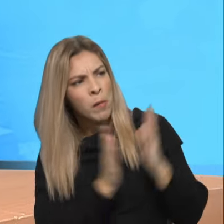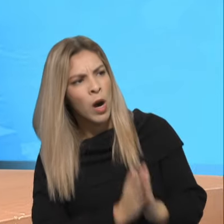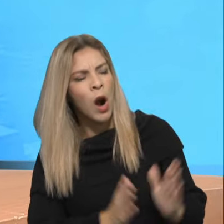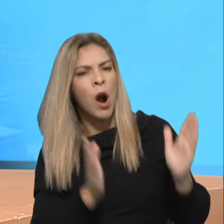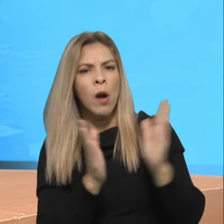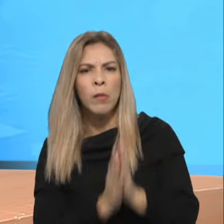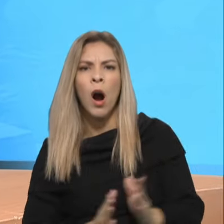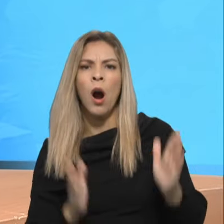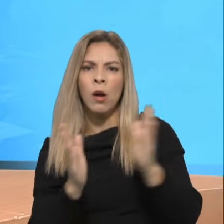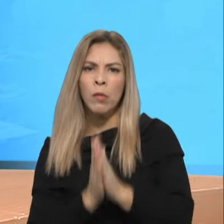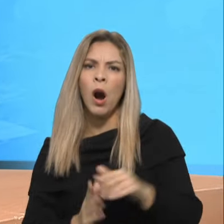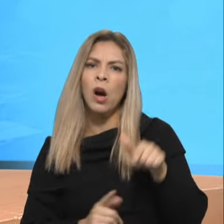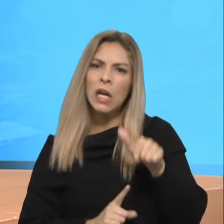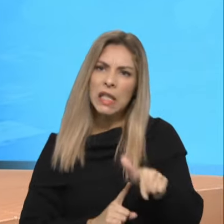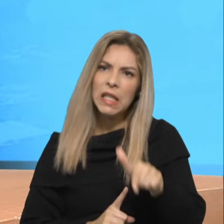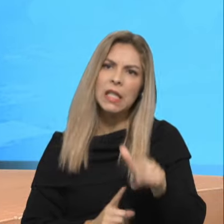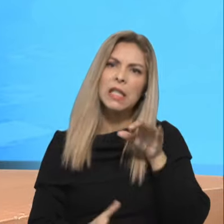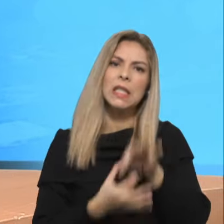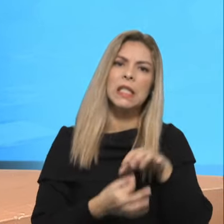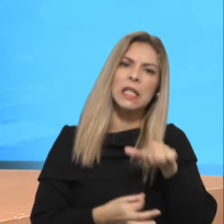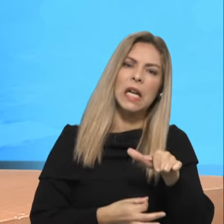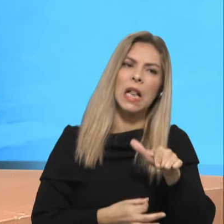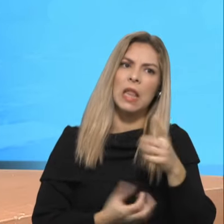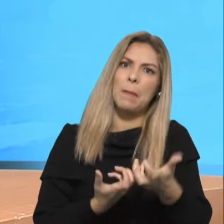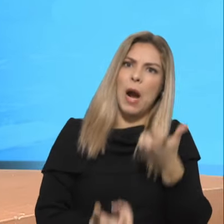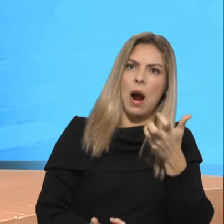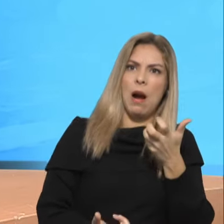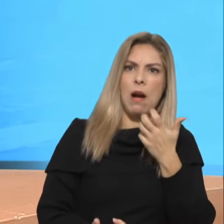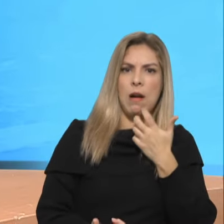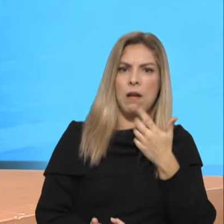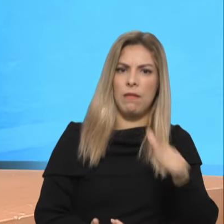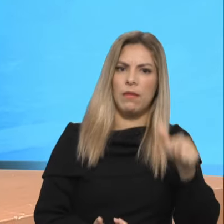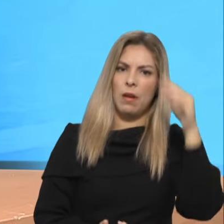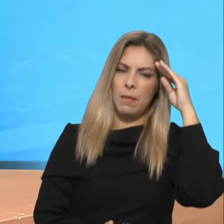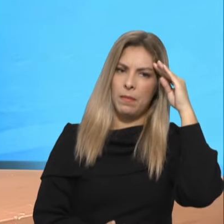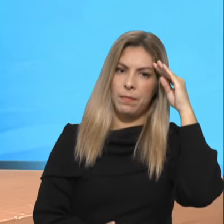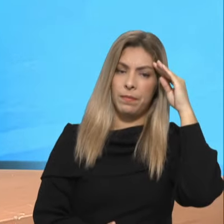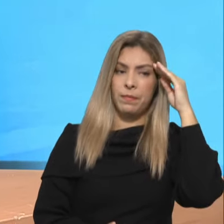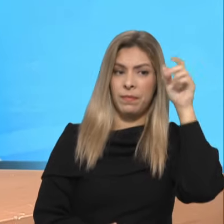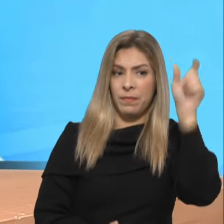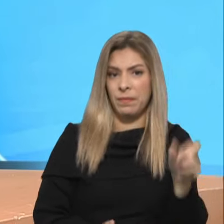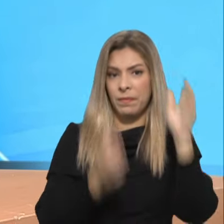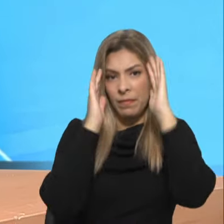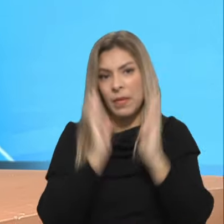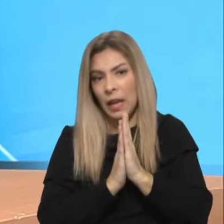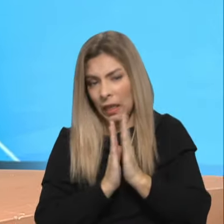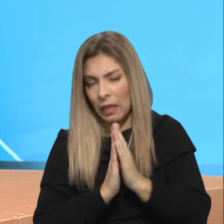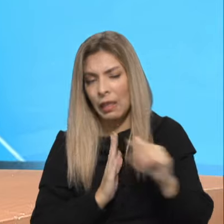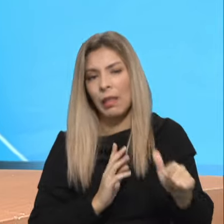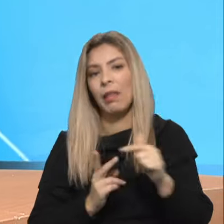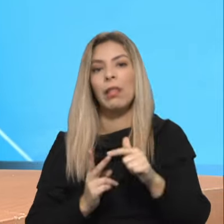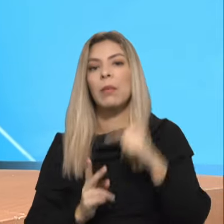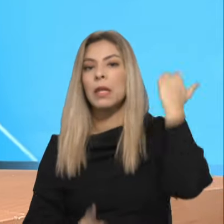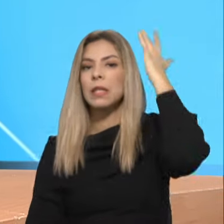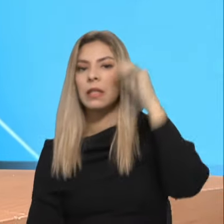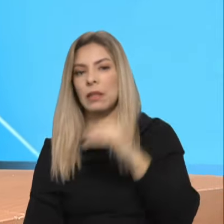marca absolutamente definidora da nossa relação com a Maria e da nossa fé mariana, sobretudo na Imaculada Conceição, aparece no século